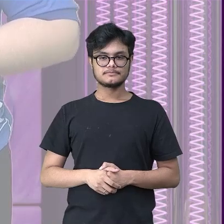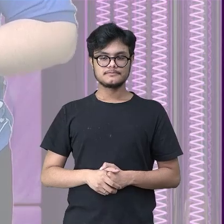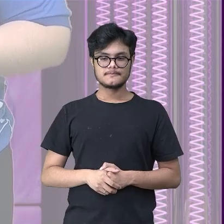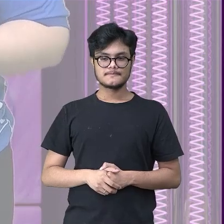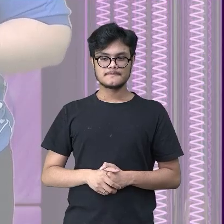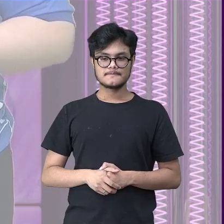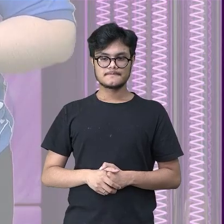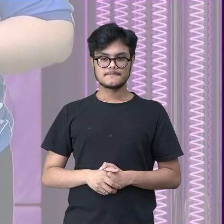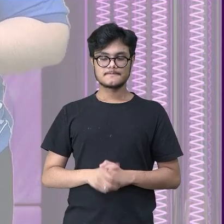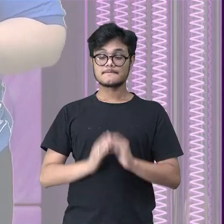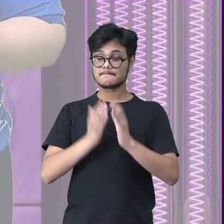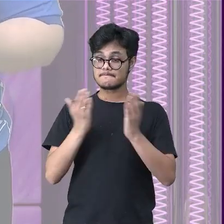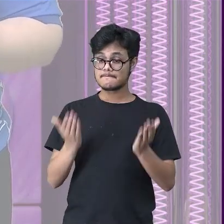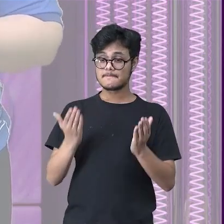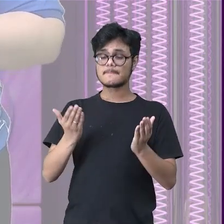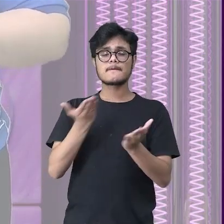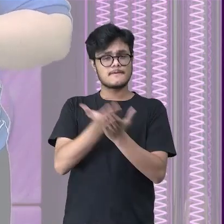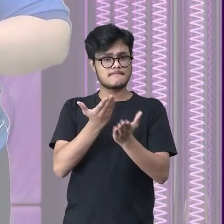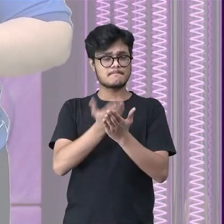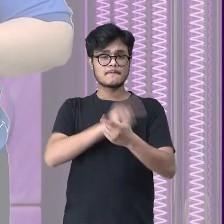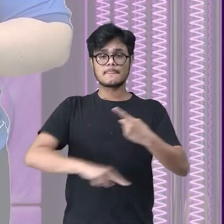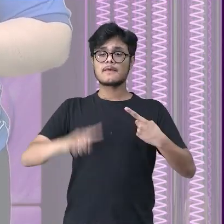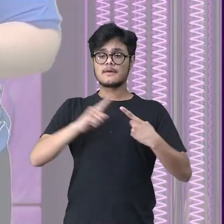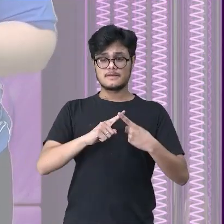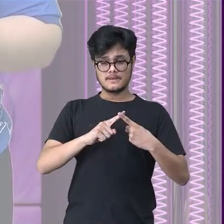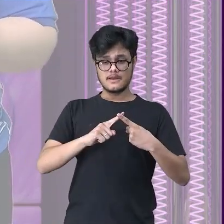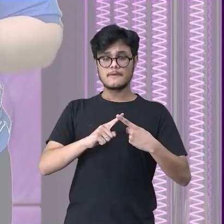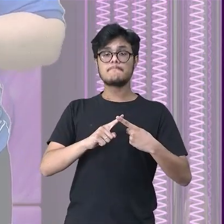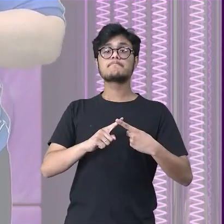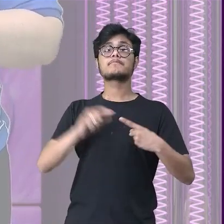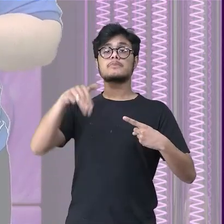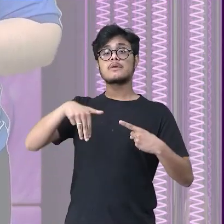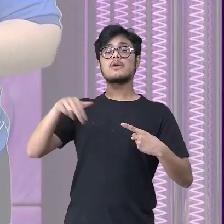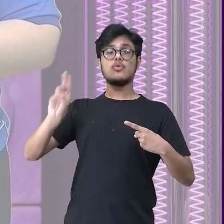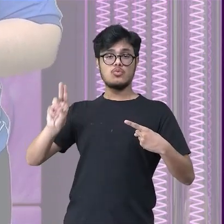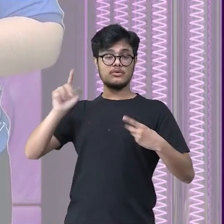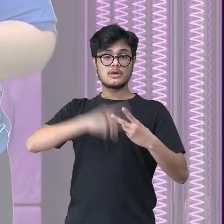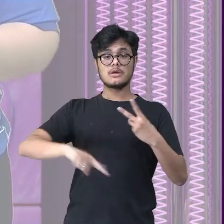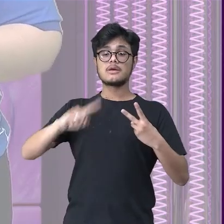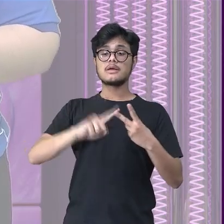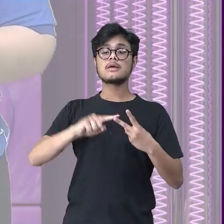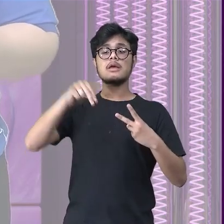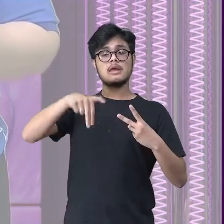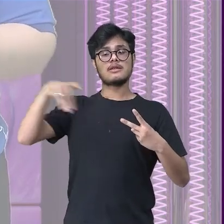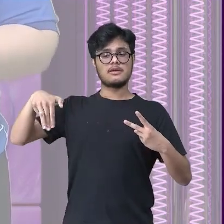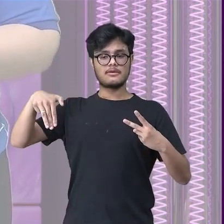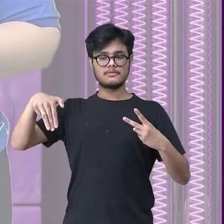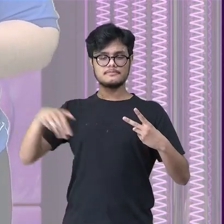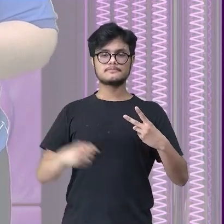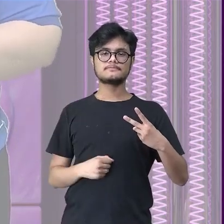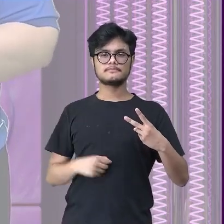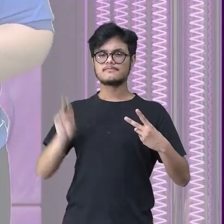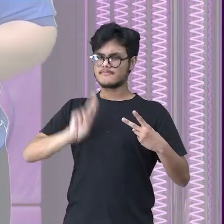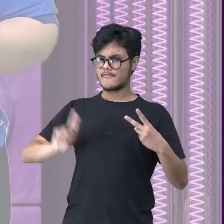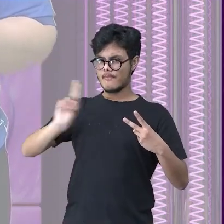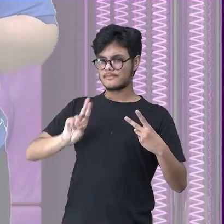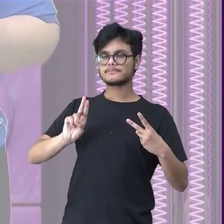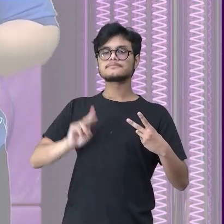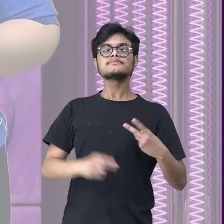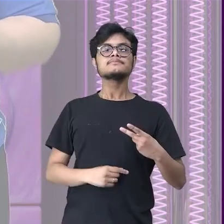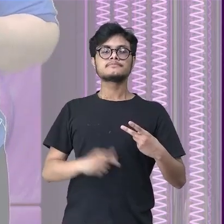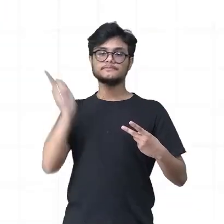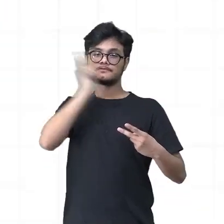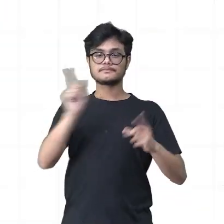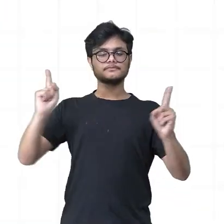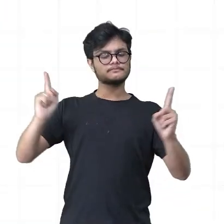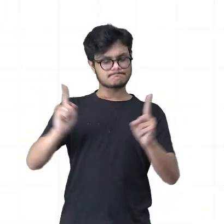bem. Então, a gente viu aí o micrômetro e o nanômetro, né, que são unidades de medida para